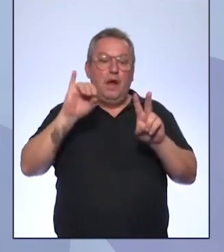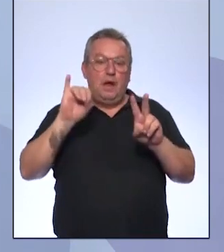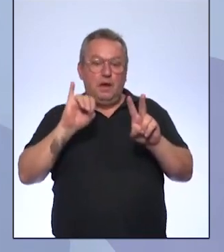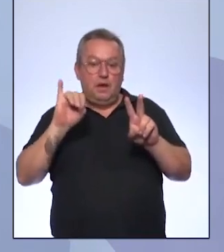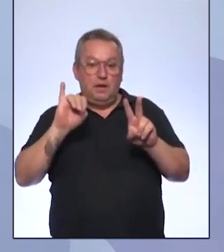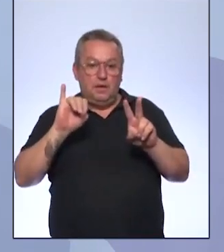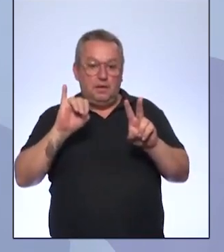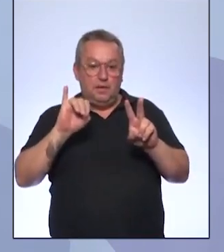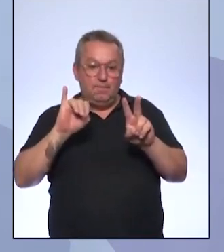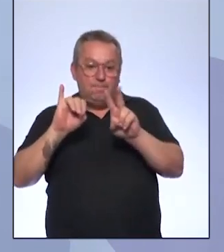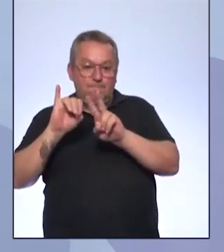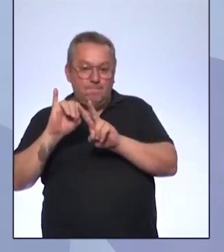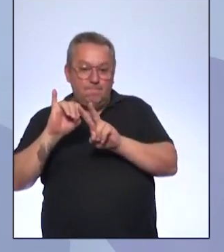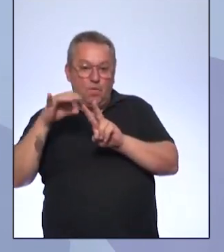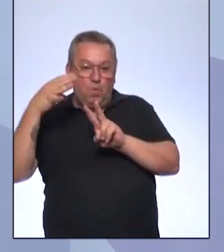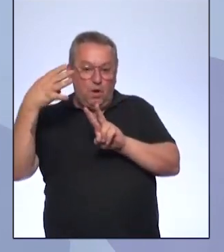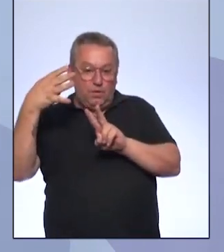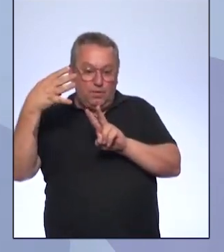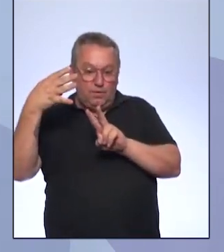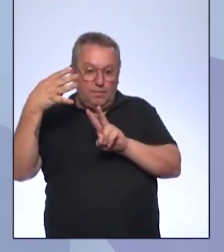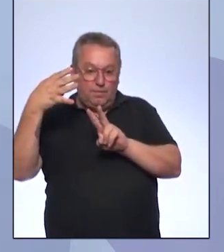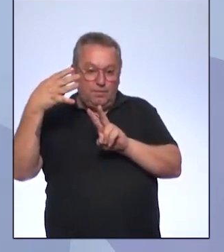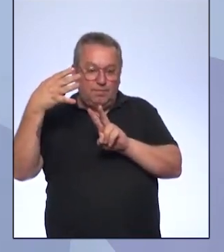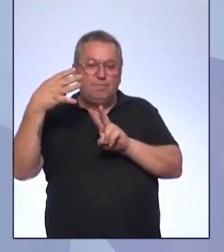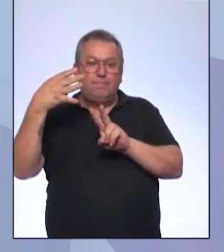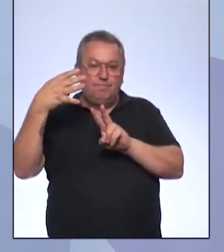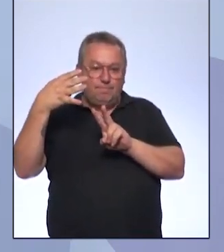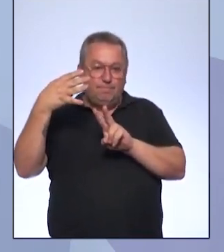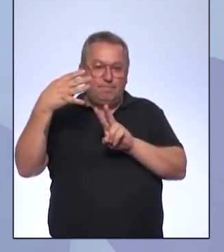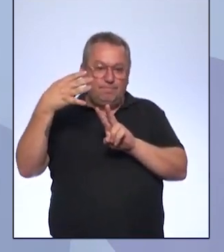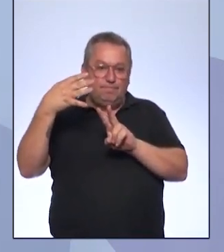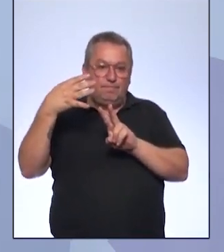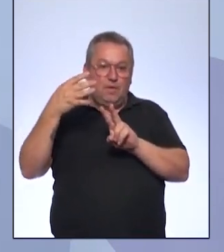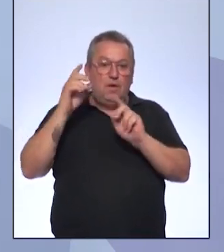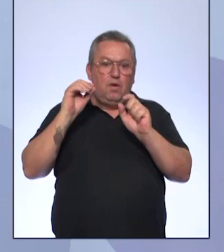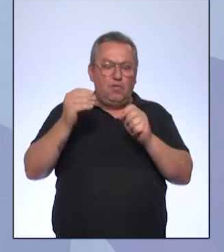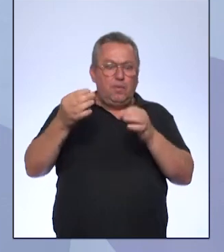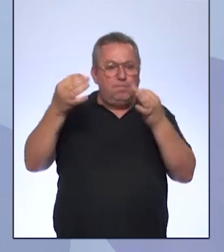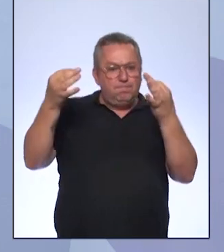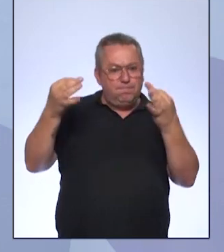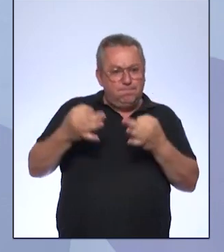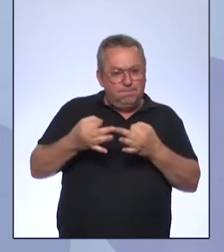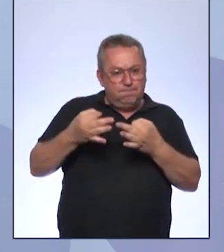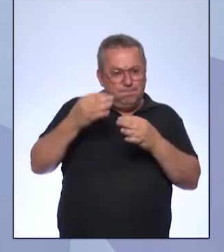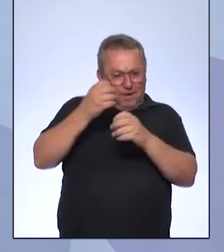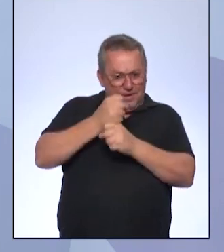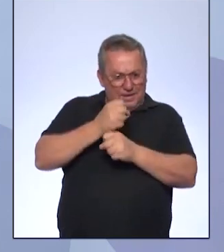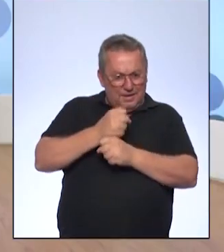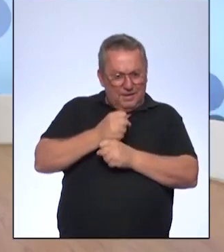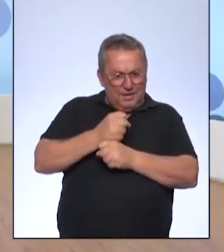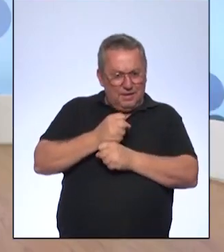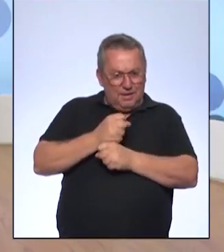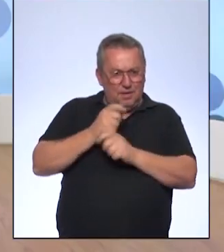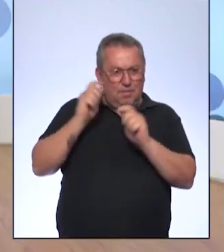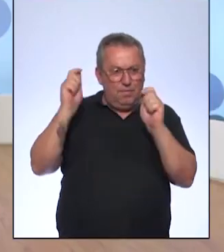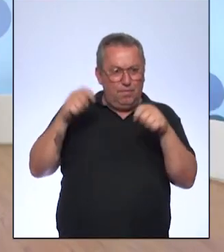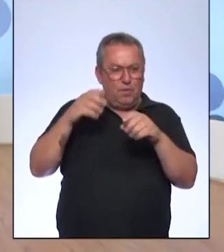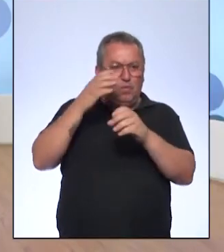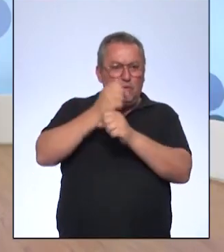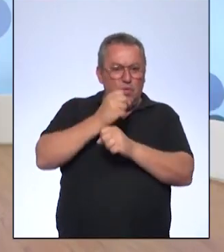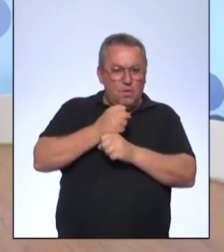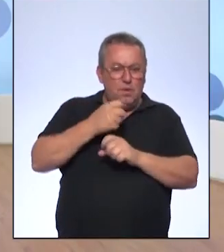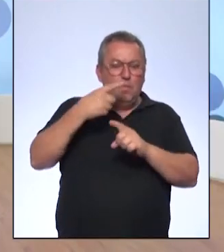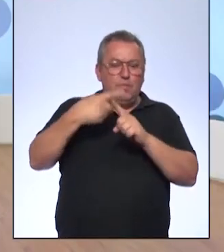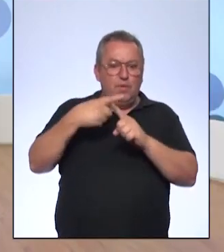Índice da segunda também é 4. Isso já me dá certeza que eu posso somar, Asmar? Posso somar sim